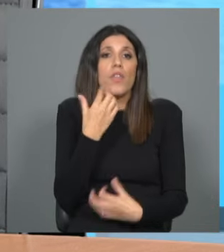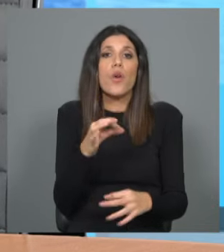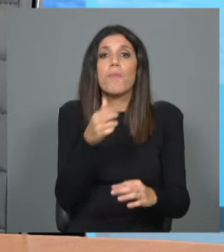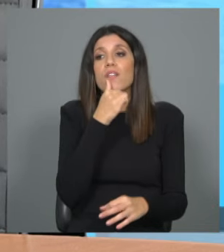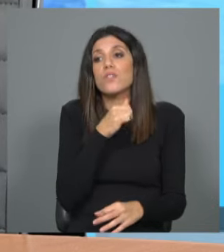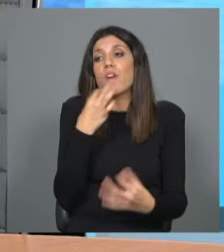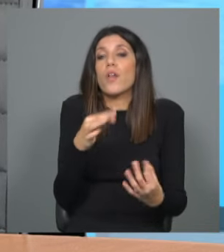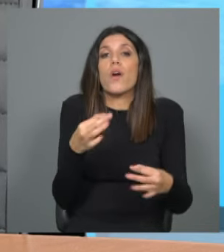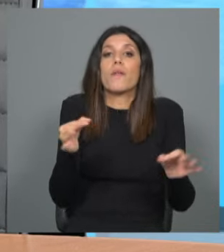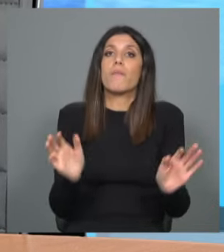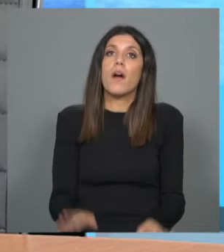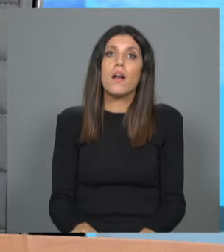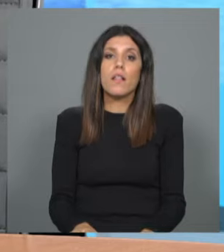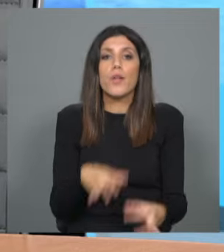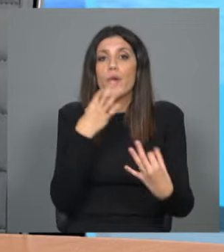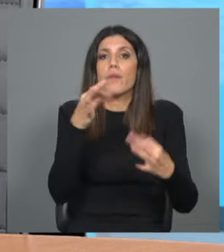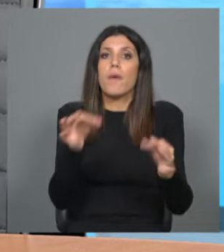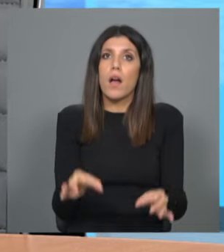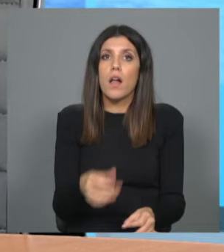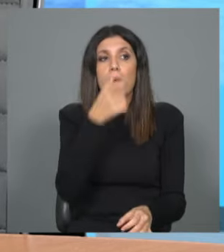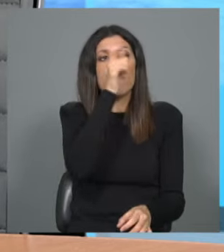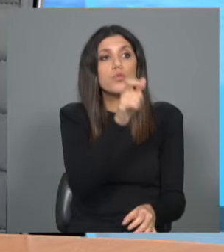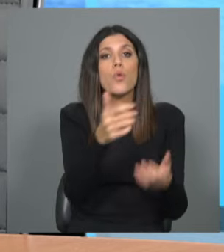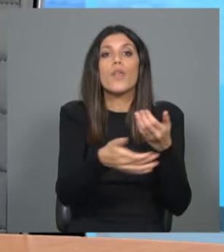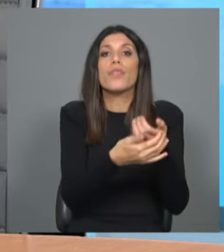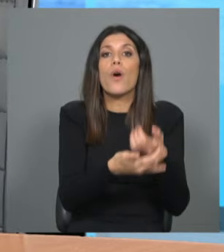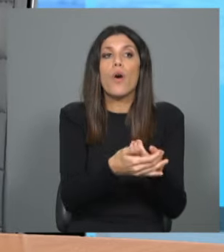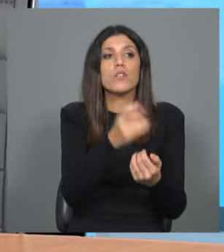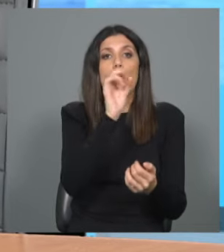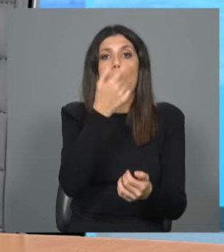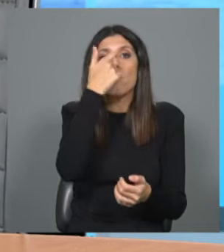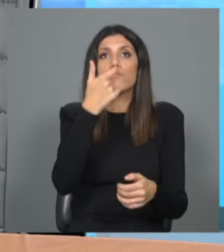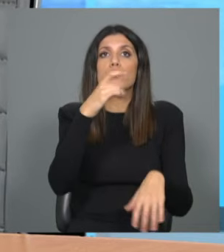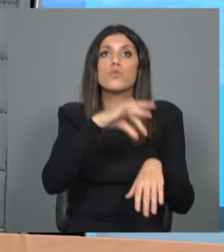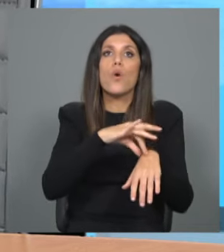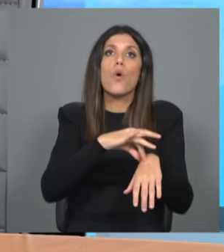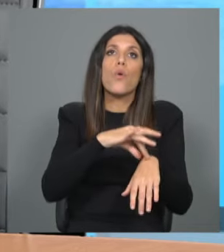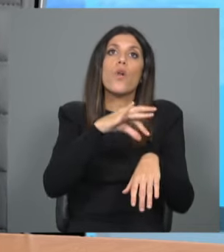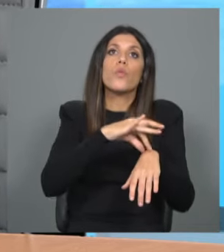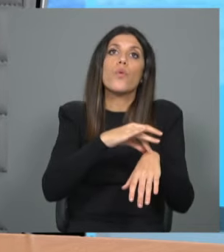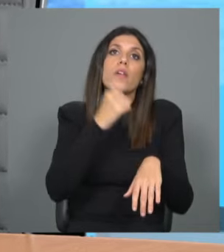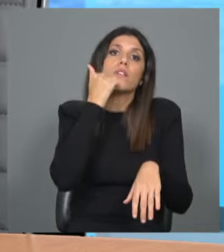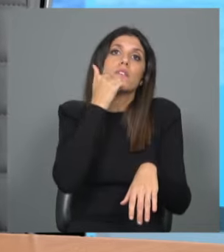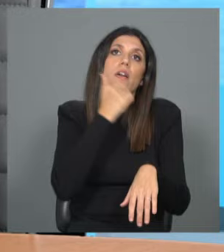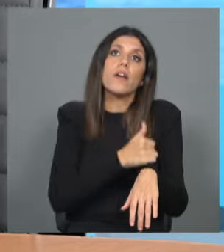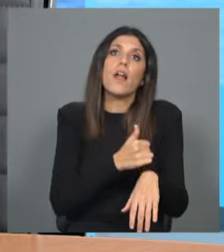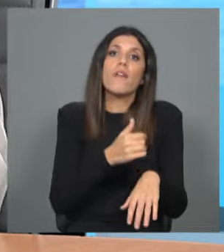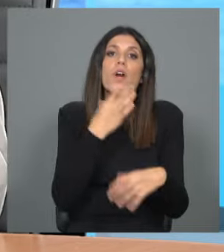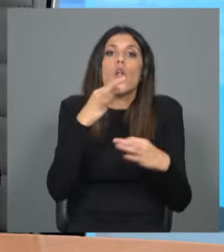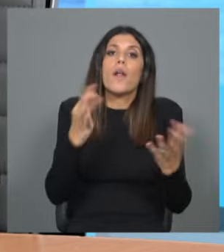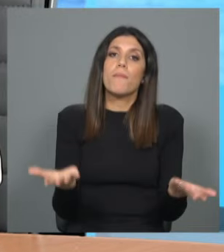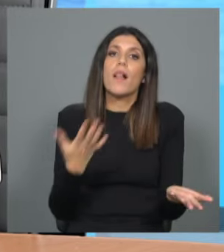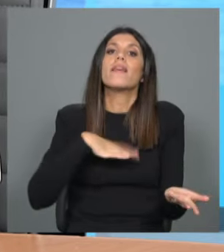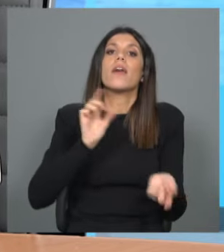sofrer, porque com esta situação é normal. Não só uma pessoa idosa, mas uma pessoa que tem uma doença grave. Então, com esta situação não é normal. O que é que você quer? As pessoas